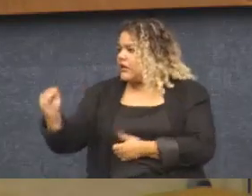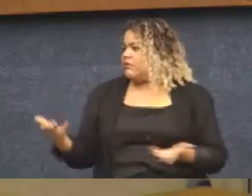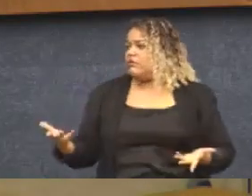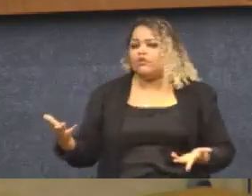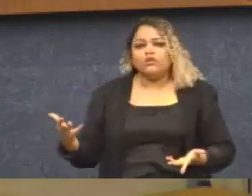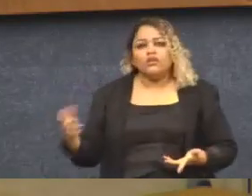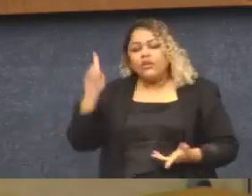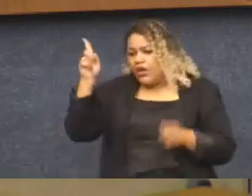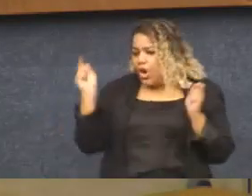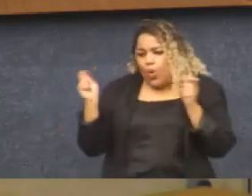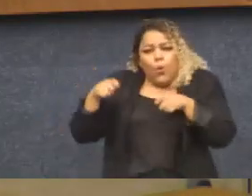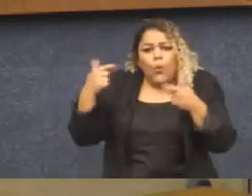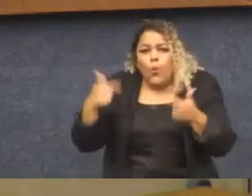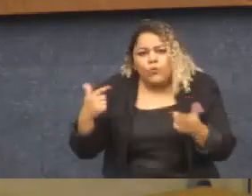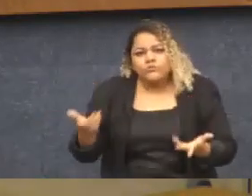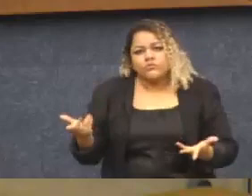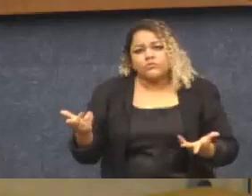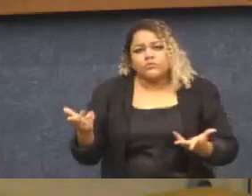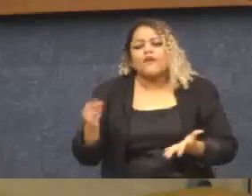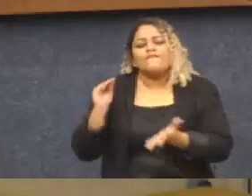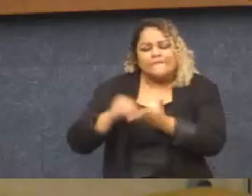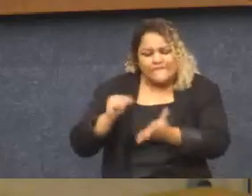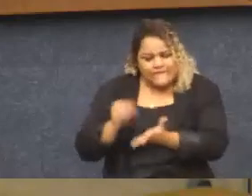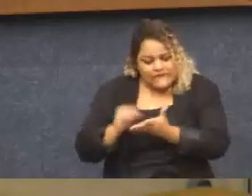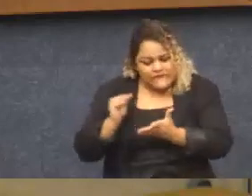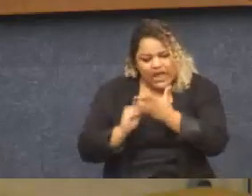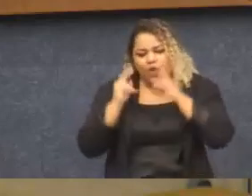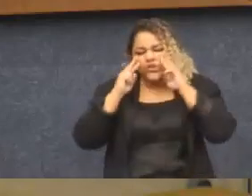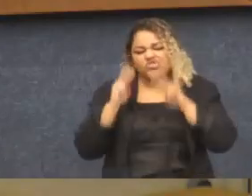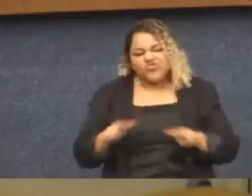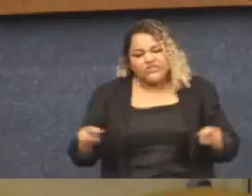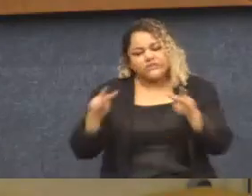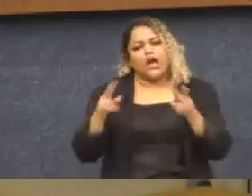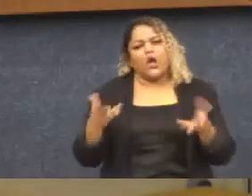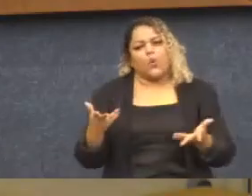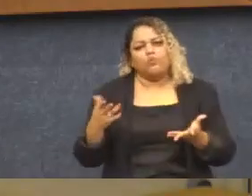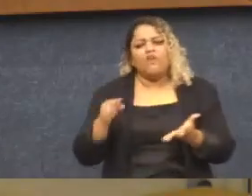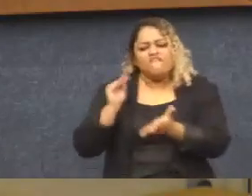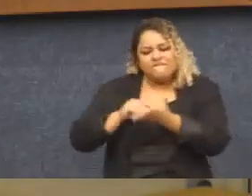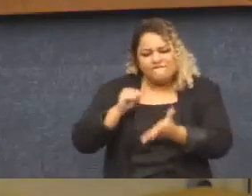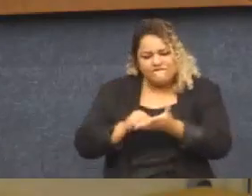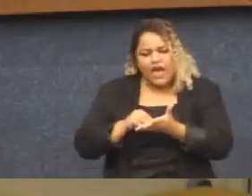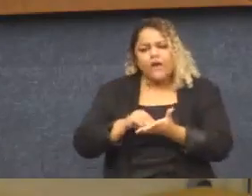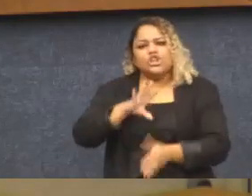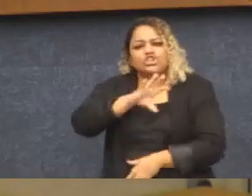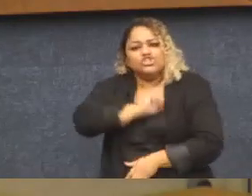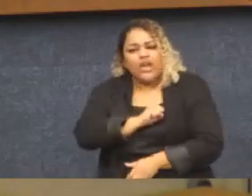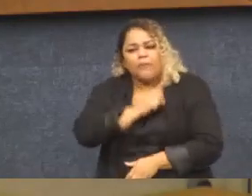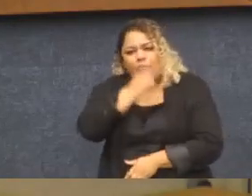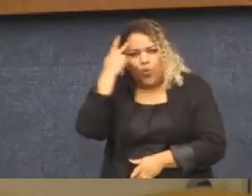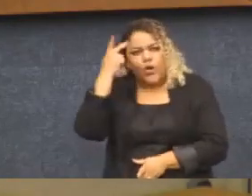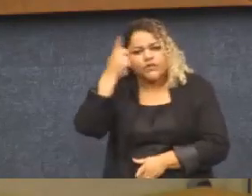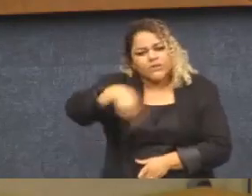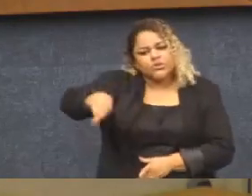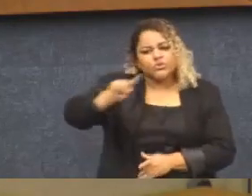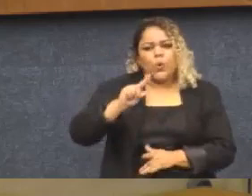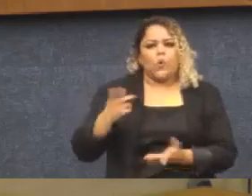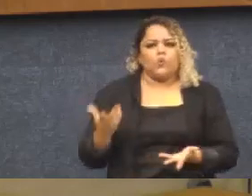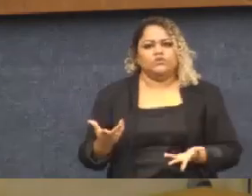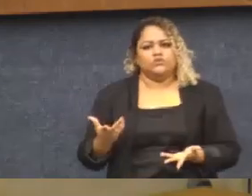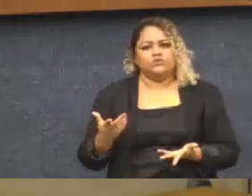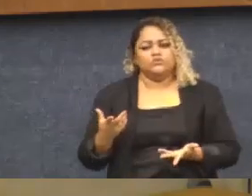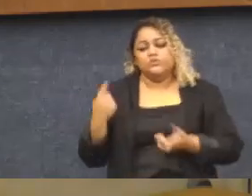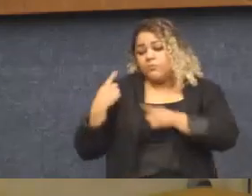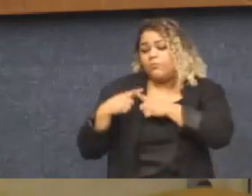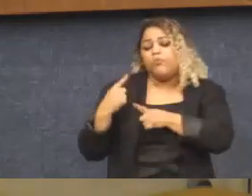acontece, incompetência. Falta de visão, falta de amor ao próximo. Por quê? Porque